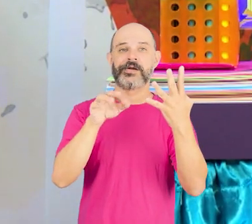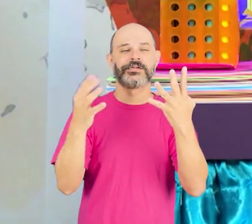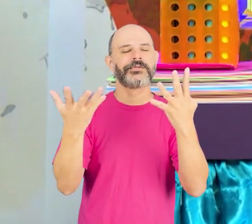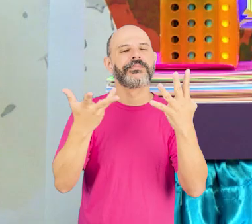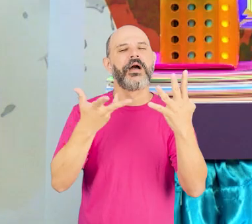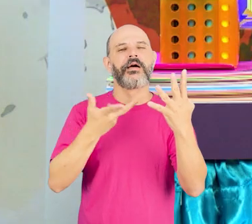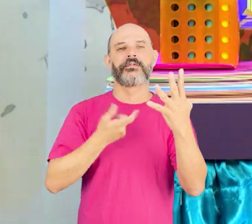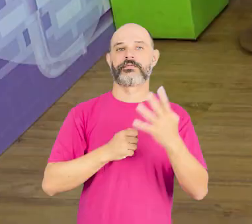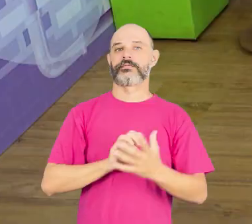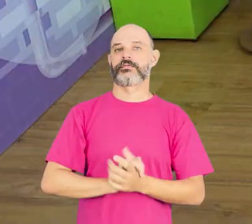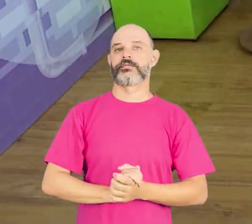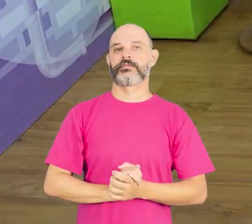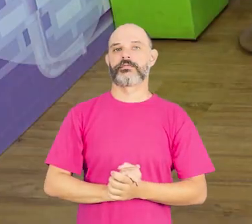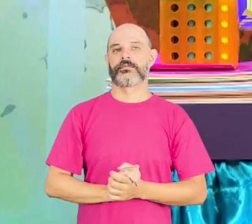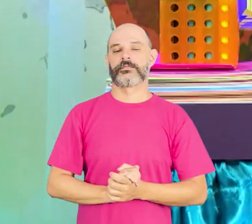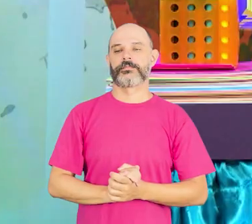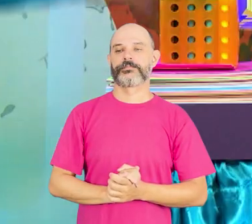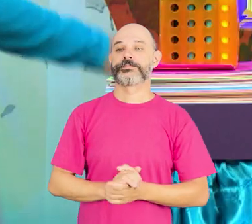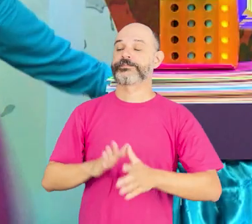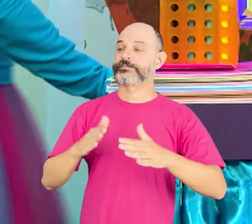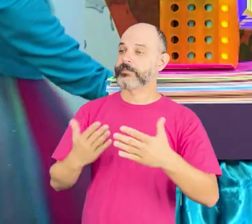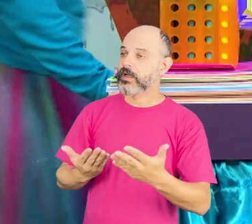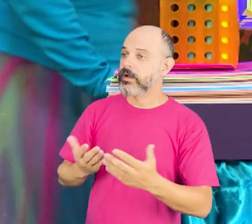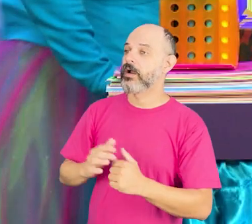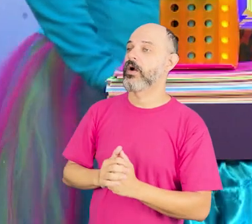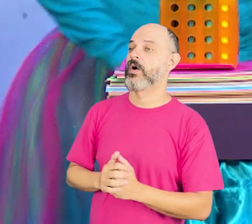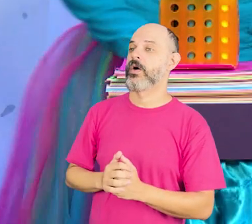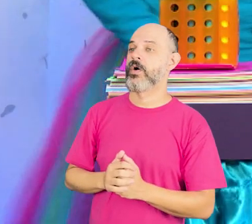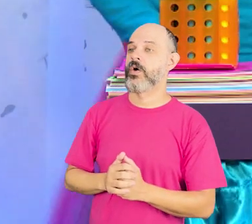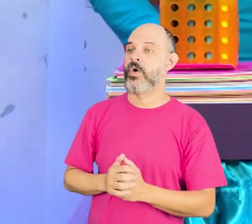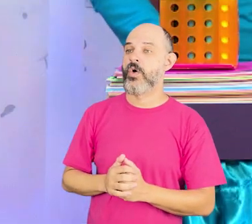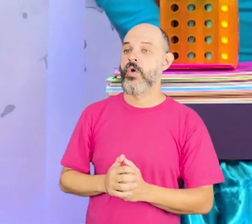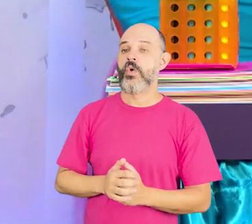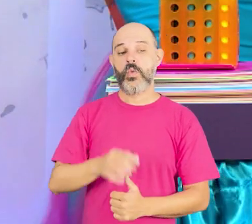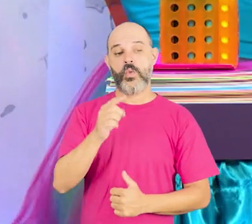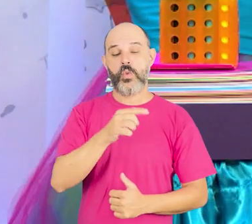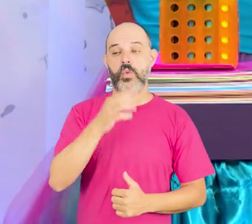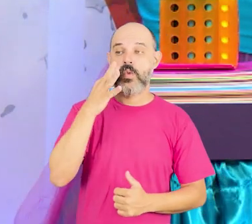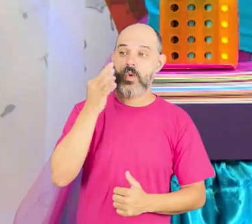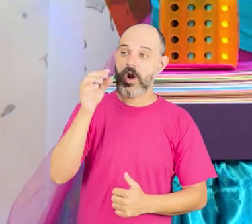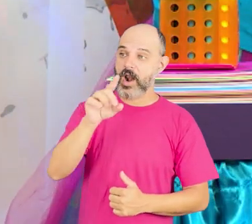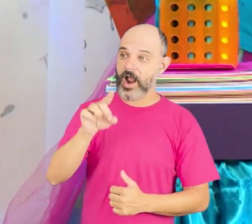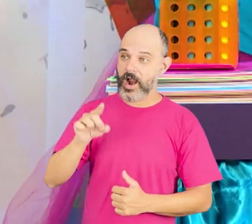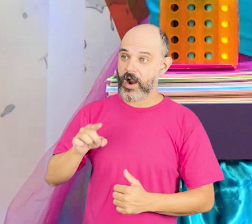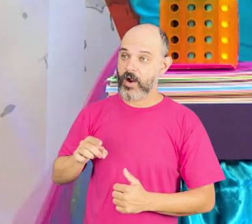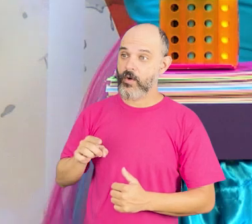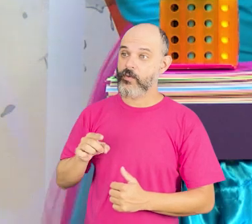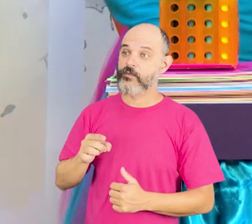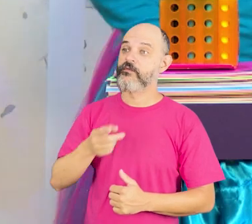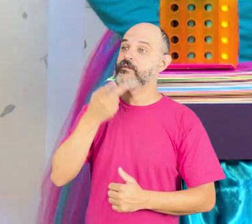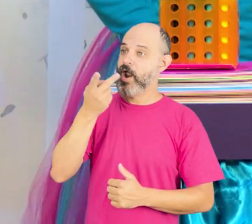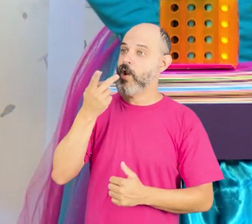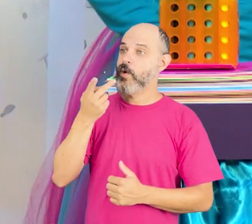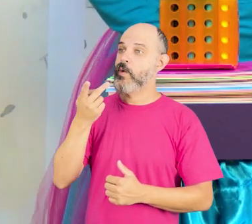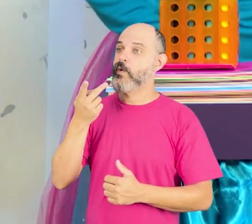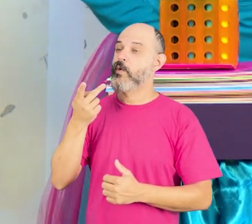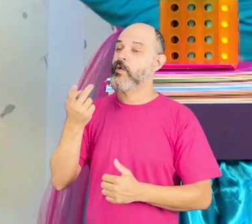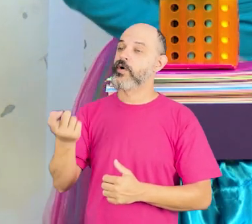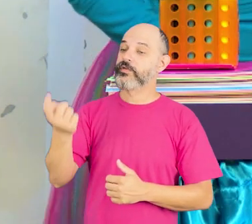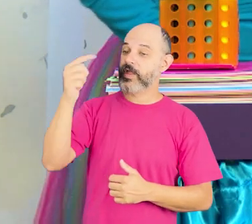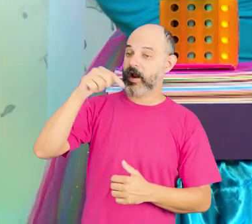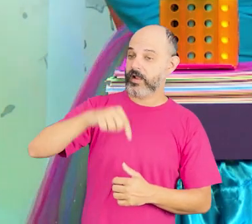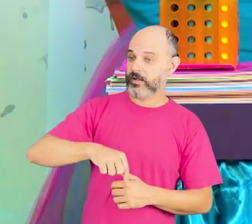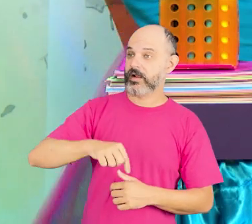4 irmãozinhos incríveis! Doutora Helga, o Léo ficou de trazer o irmão e a irmãzinha